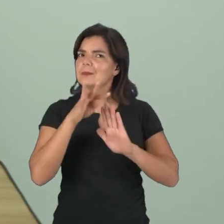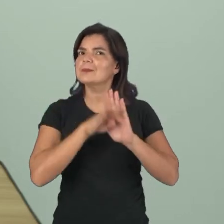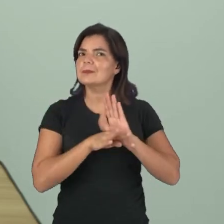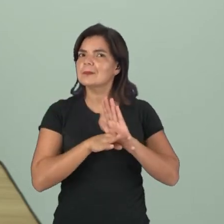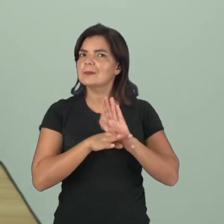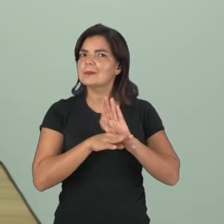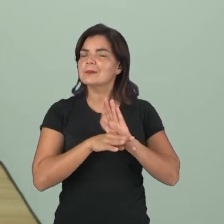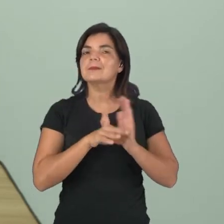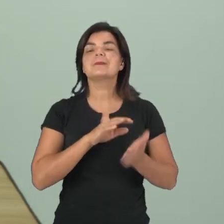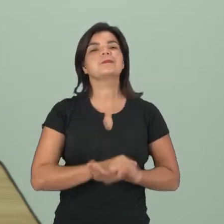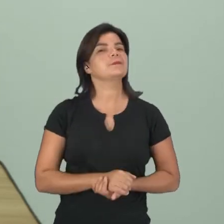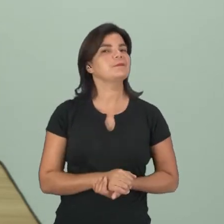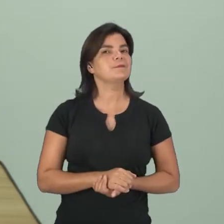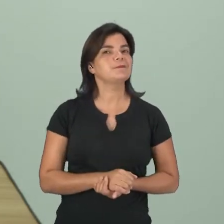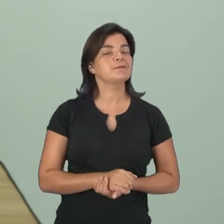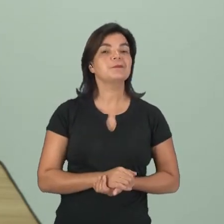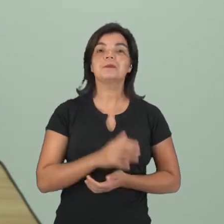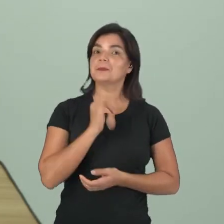texto?